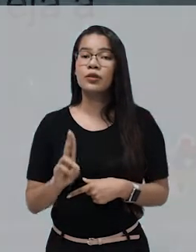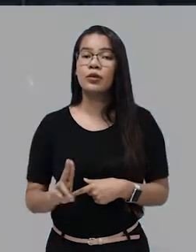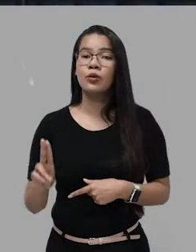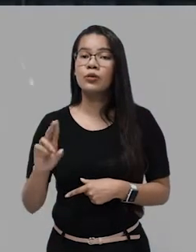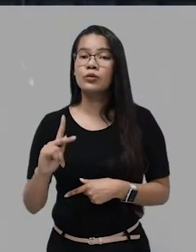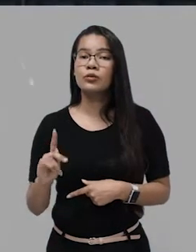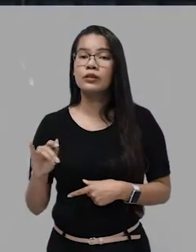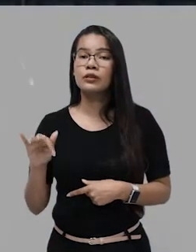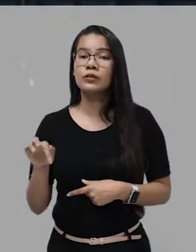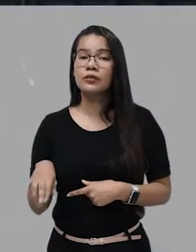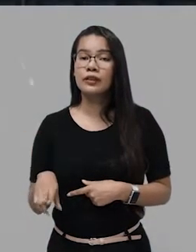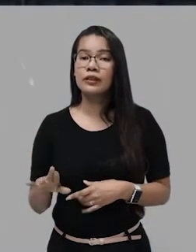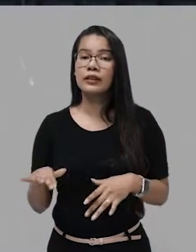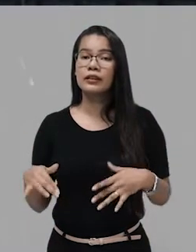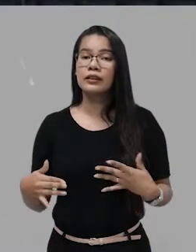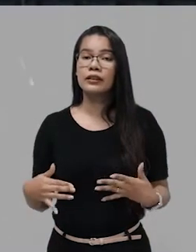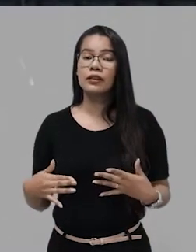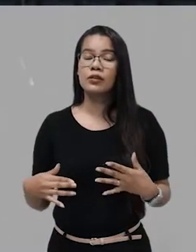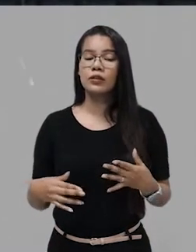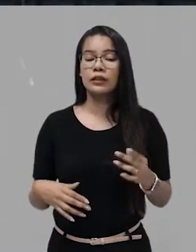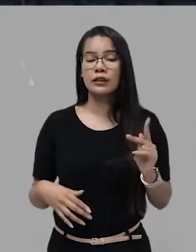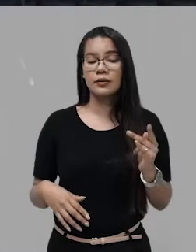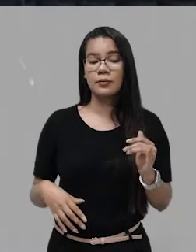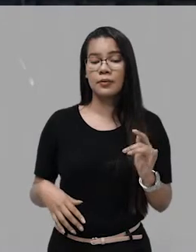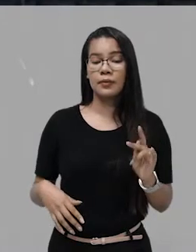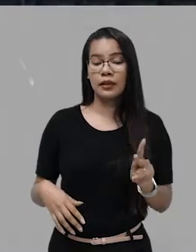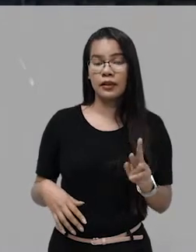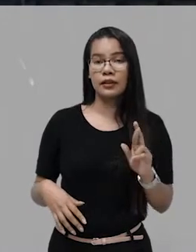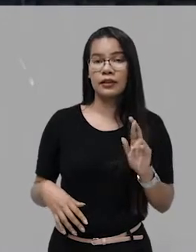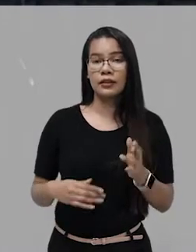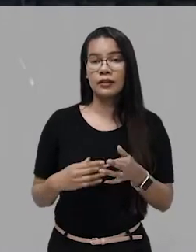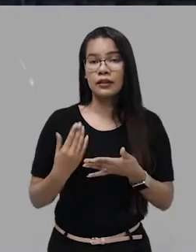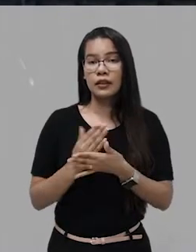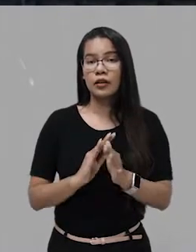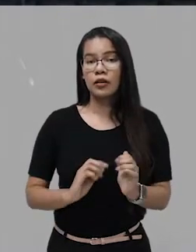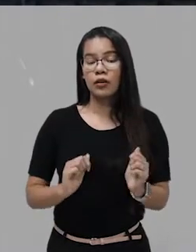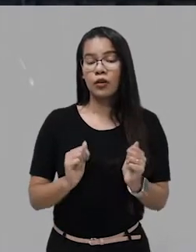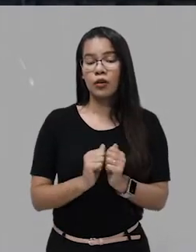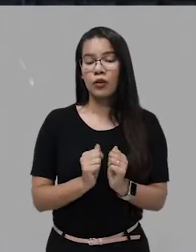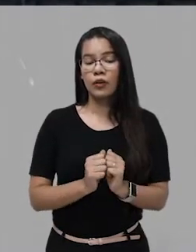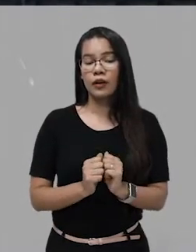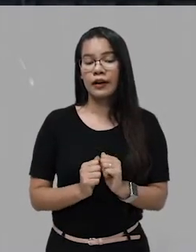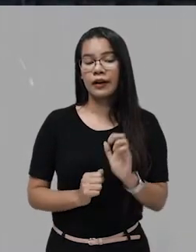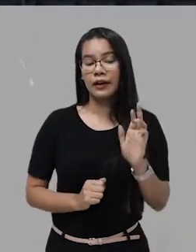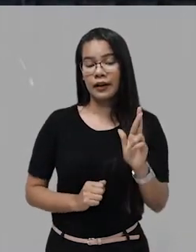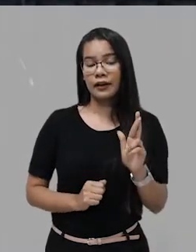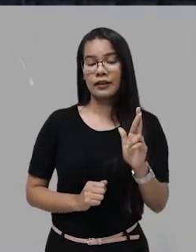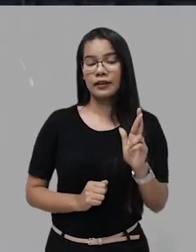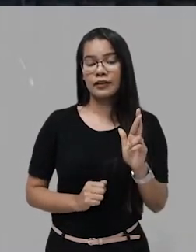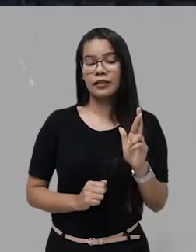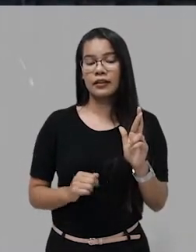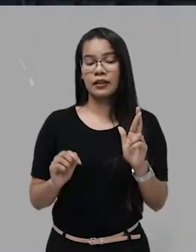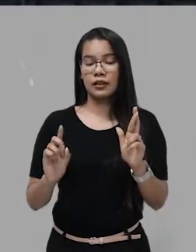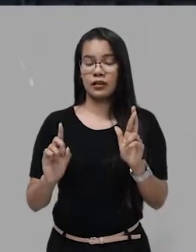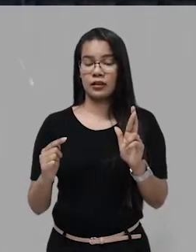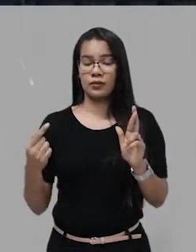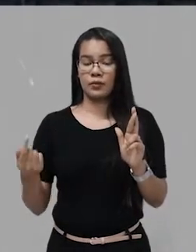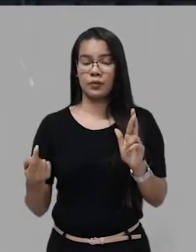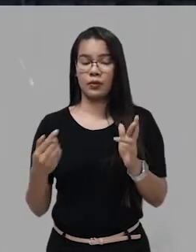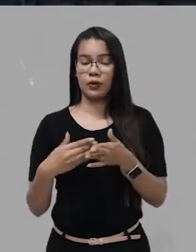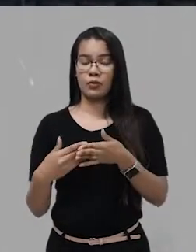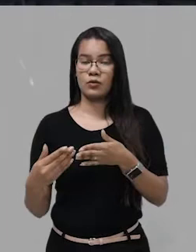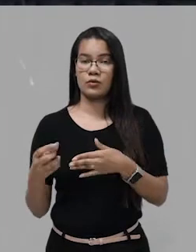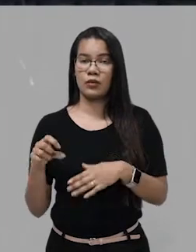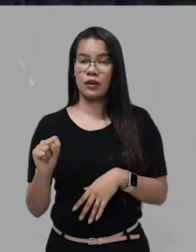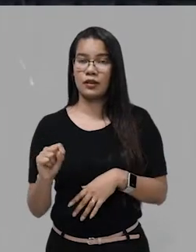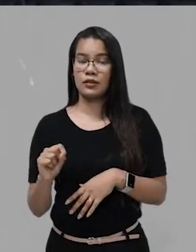Então, hiper termina com R, sensibilidade começa com S. As consoantes são diferentes, não tem por que utilizar o hífen. Na opção C,